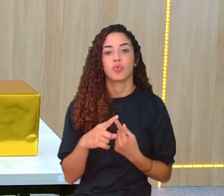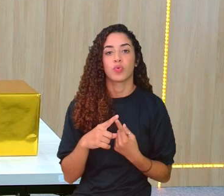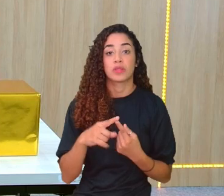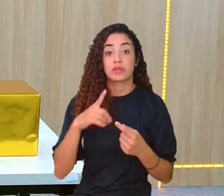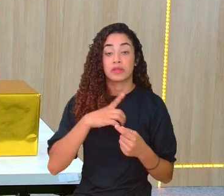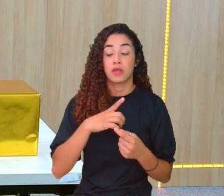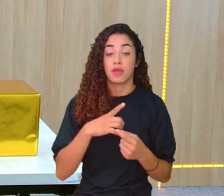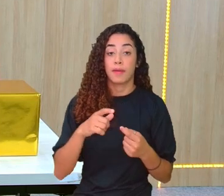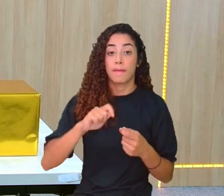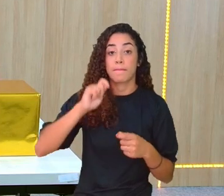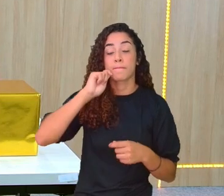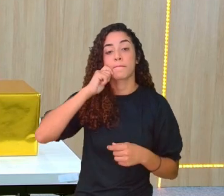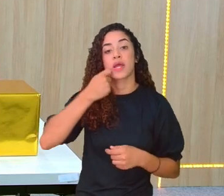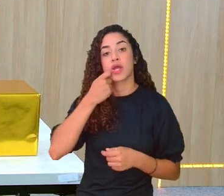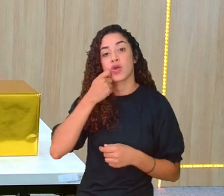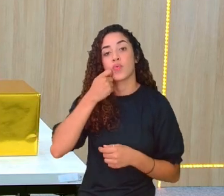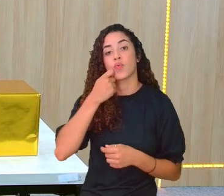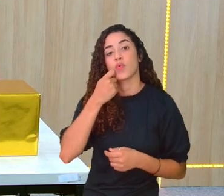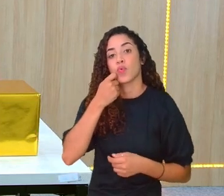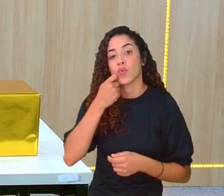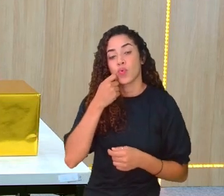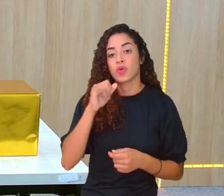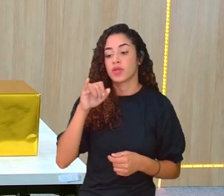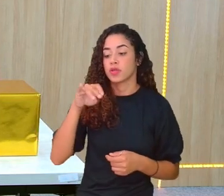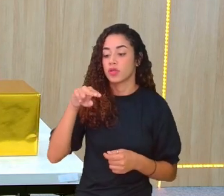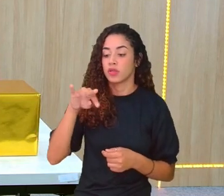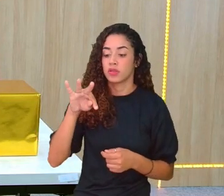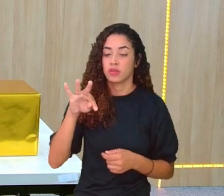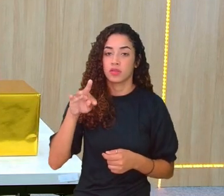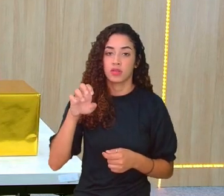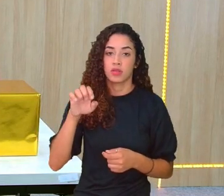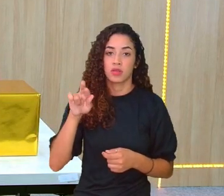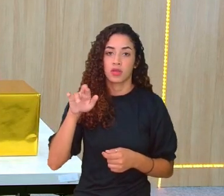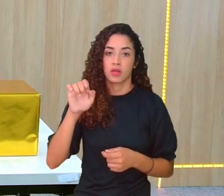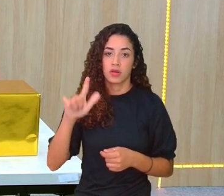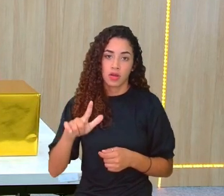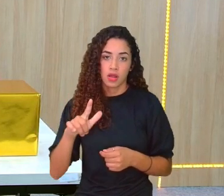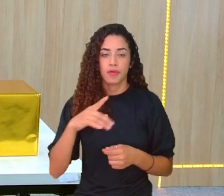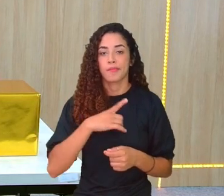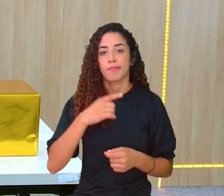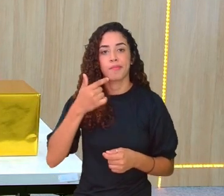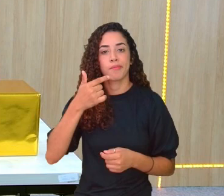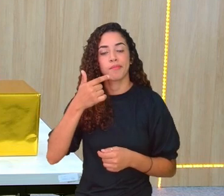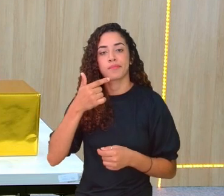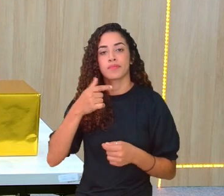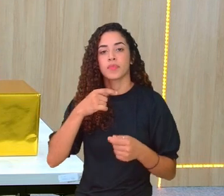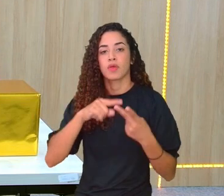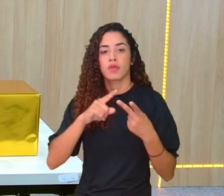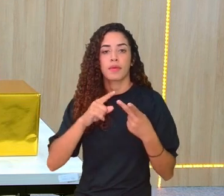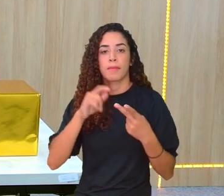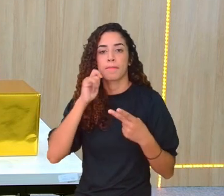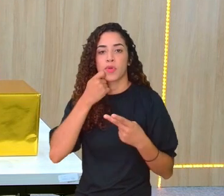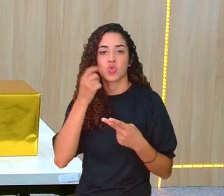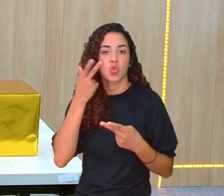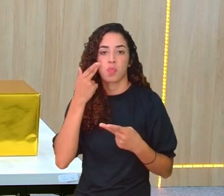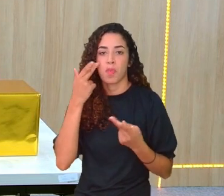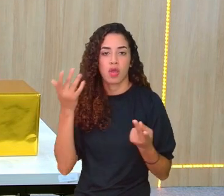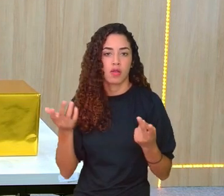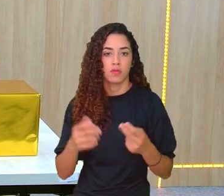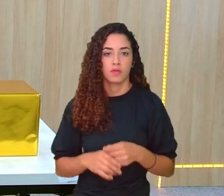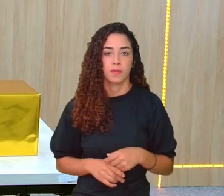pão comum, o pão francês. E aí vocês têm dois